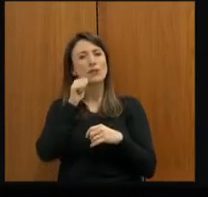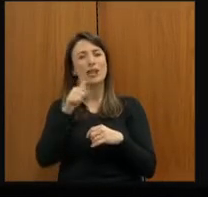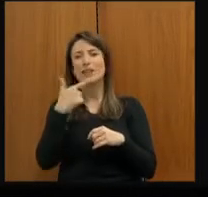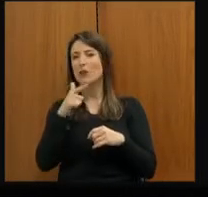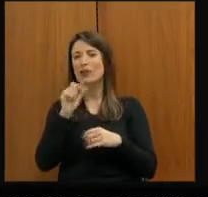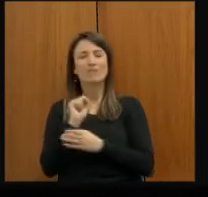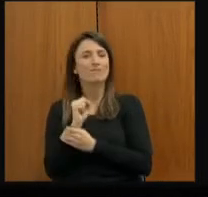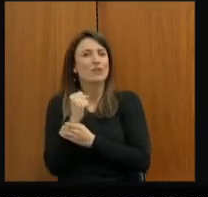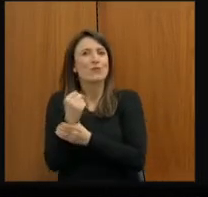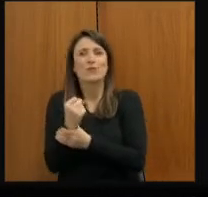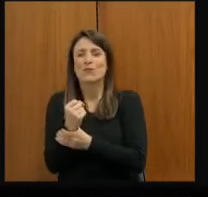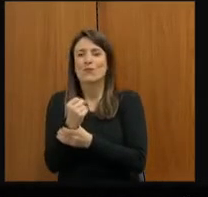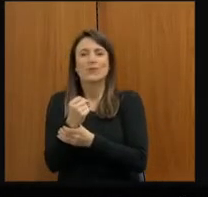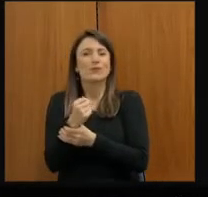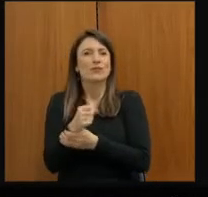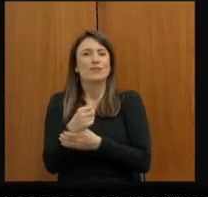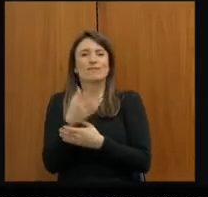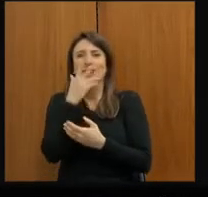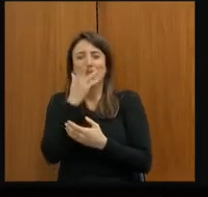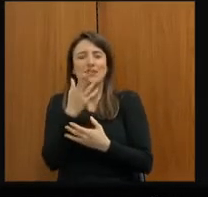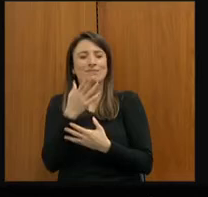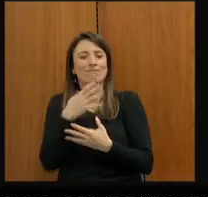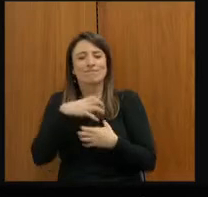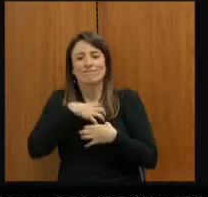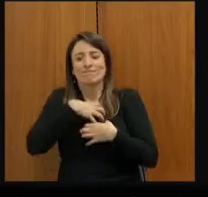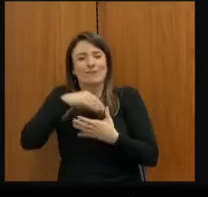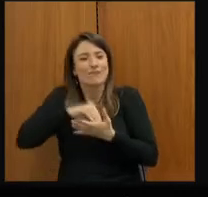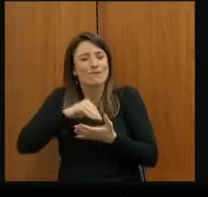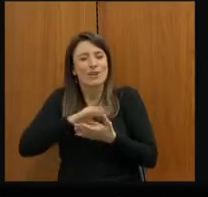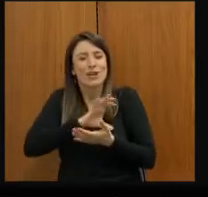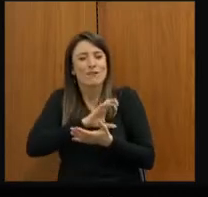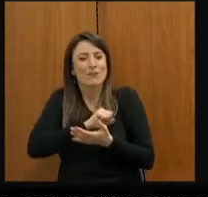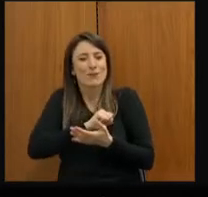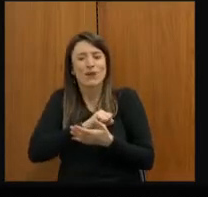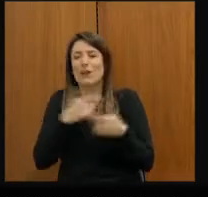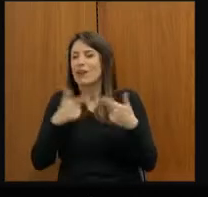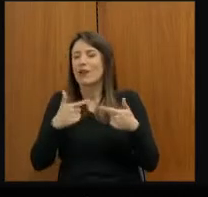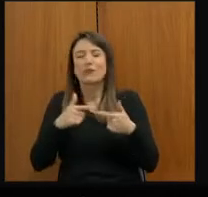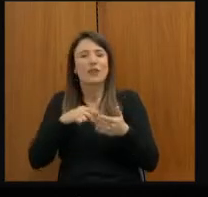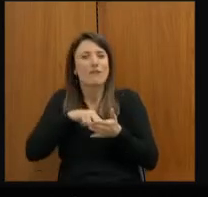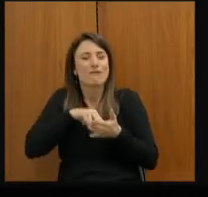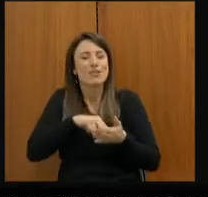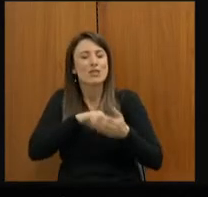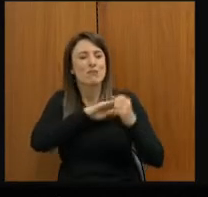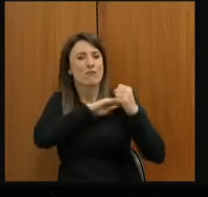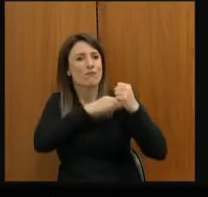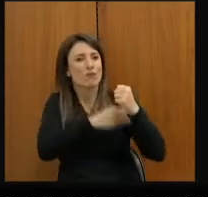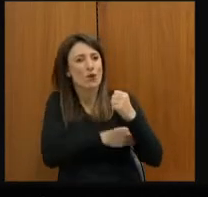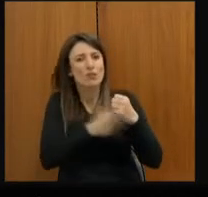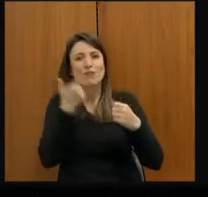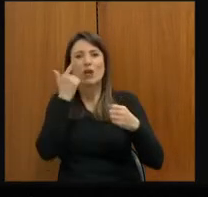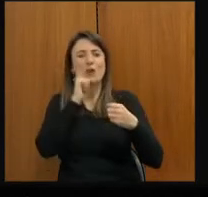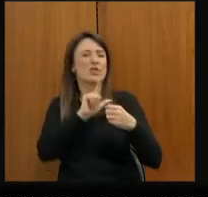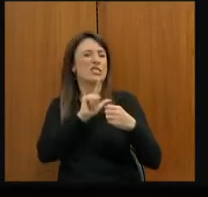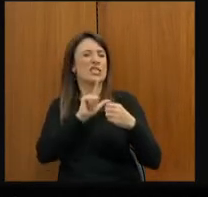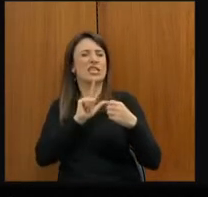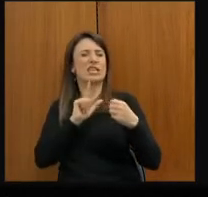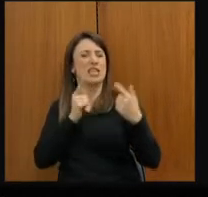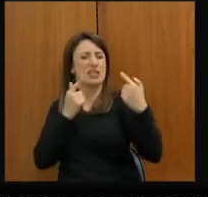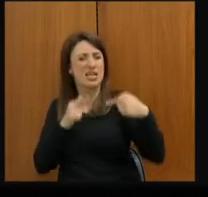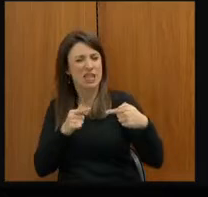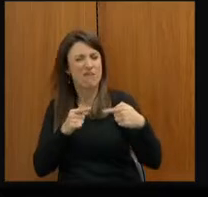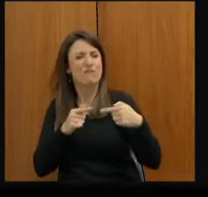ela não tem a firmeza necessária para enfrentar os desafios Então esse fortalecimento